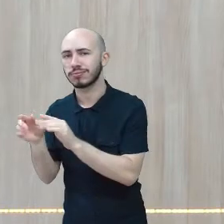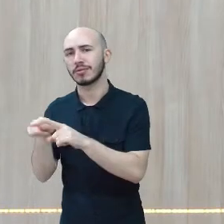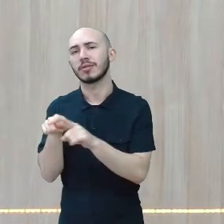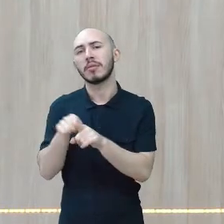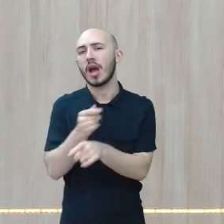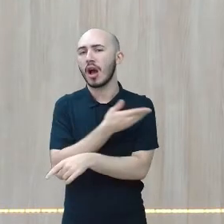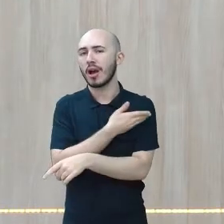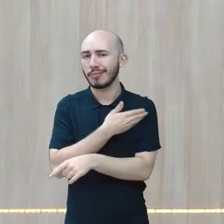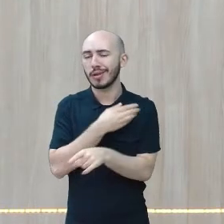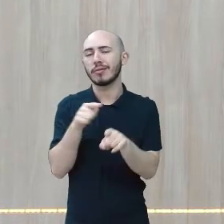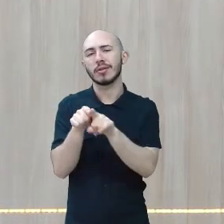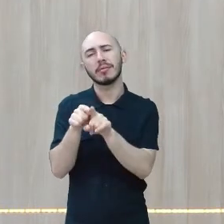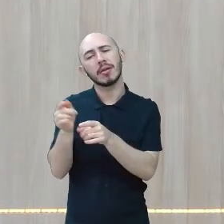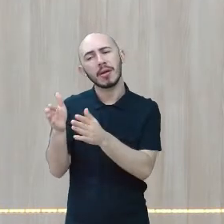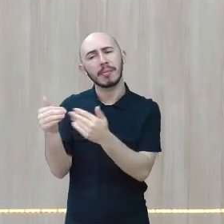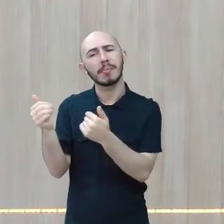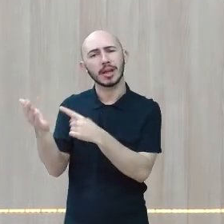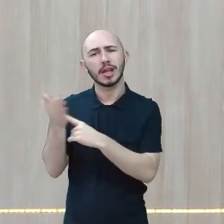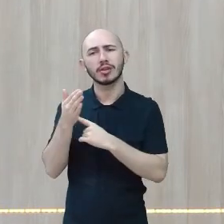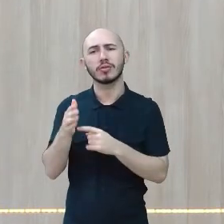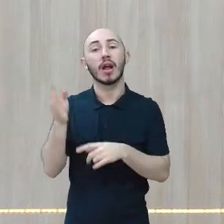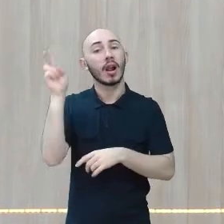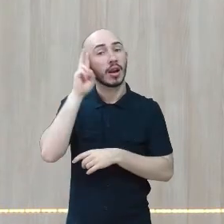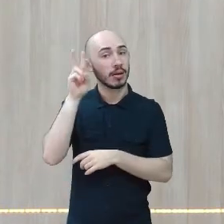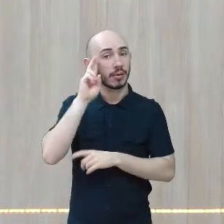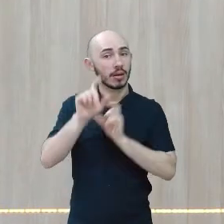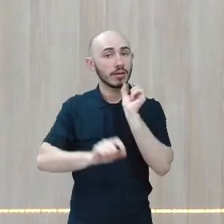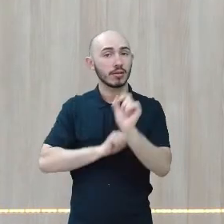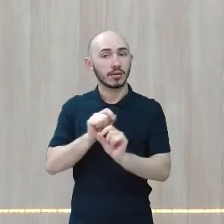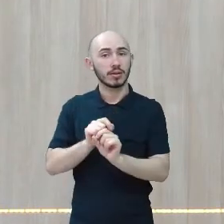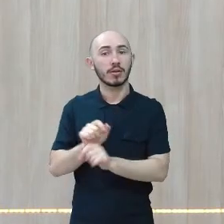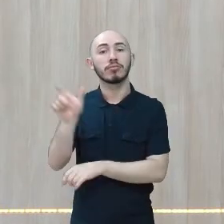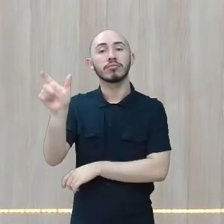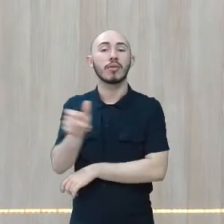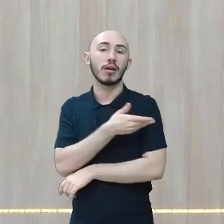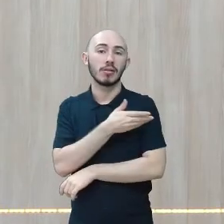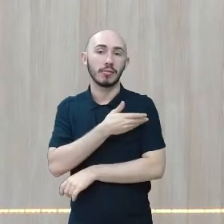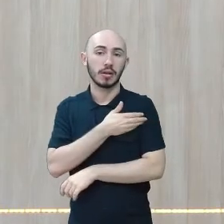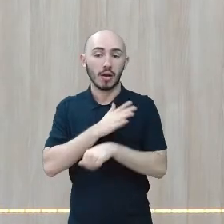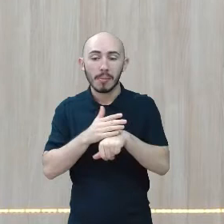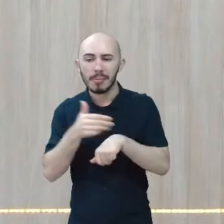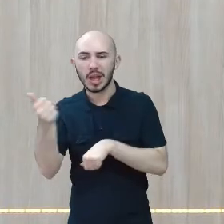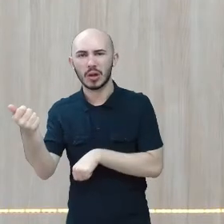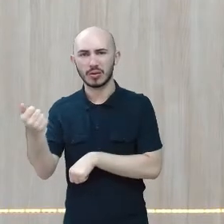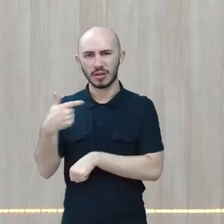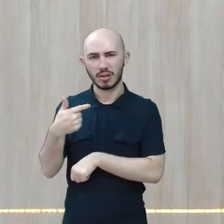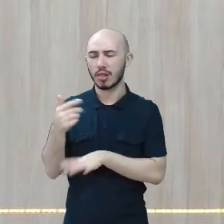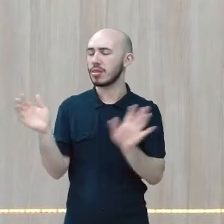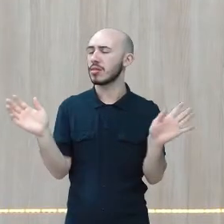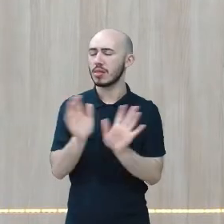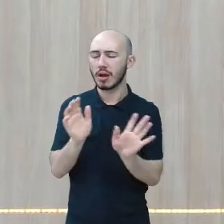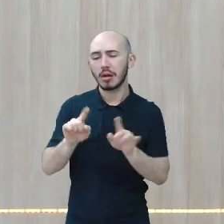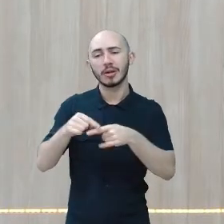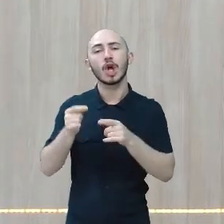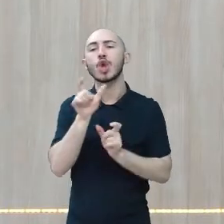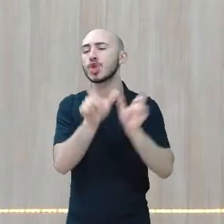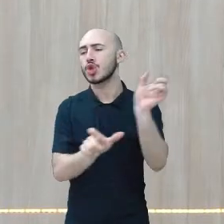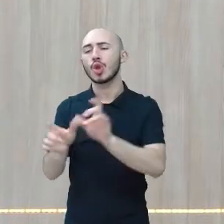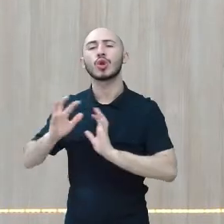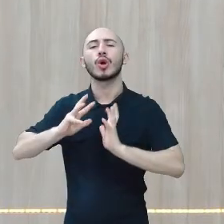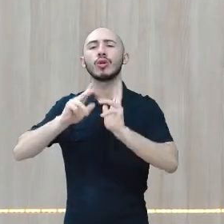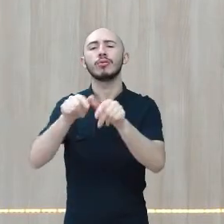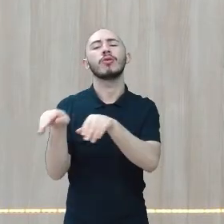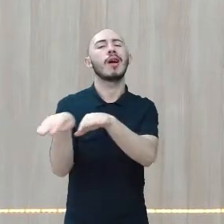mais um pouquinho que você, lembrando que ele não é melhor do que você, ele é igual a você. Somos todos